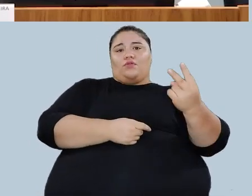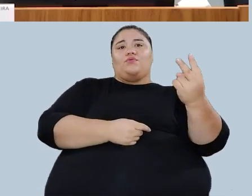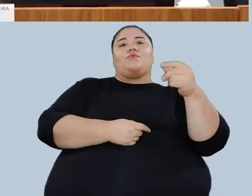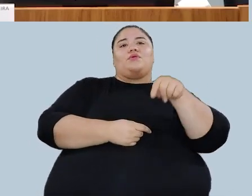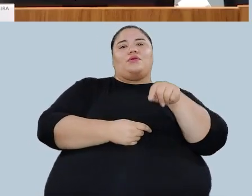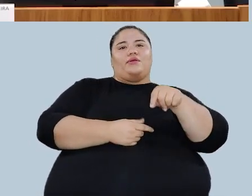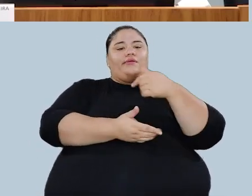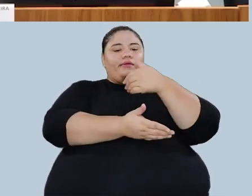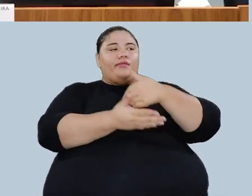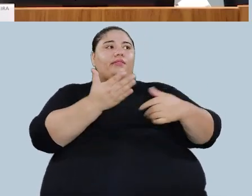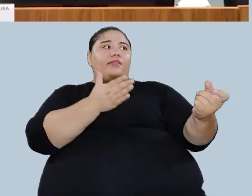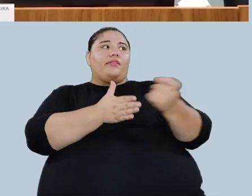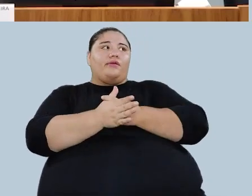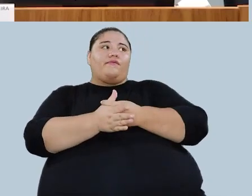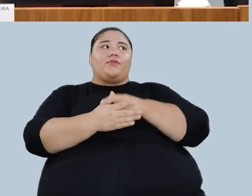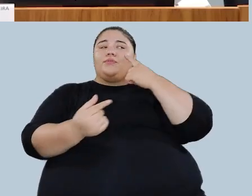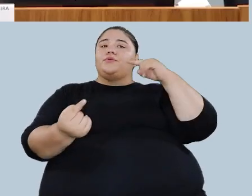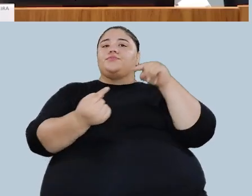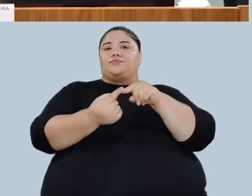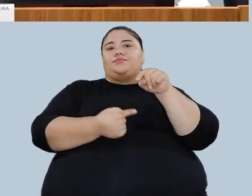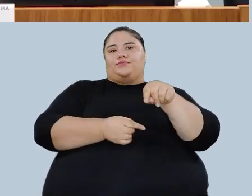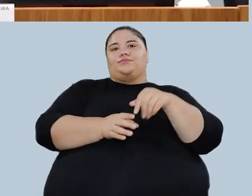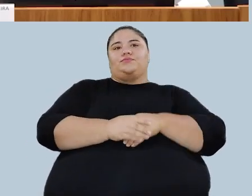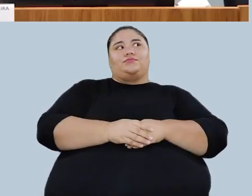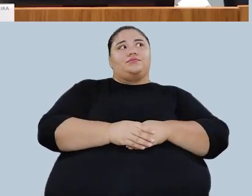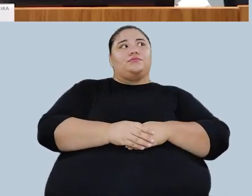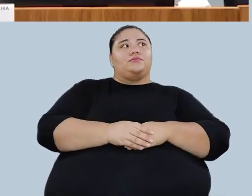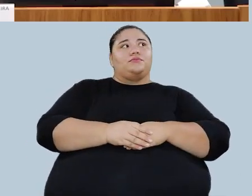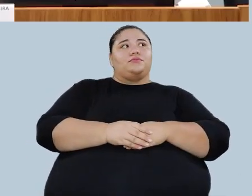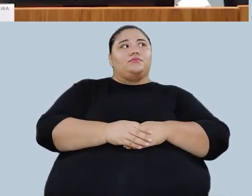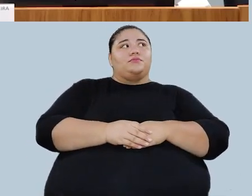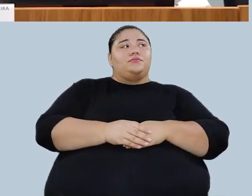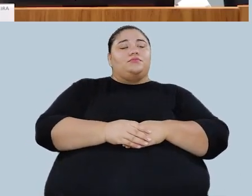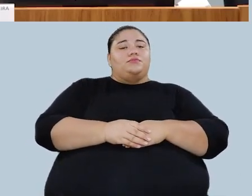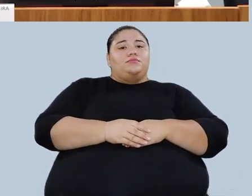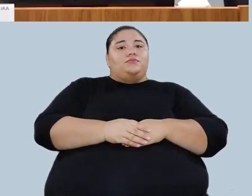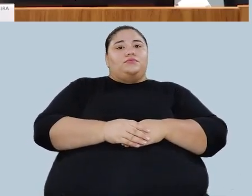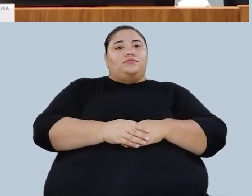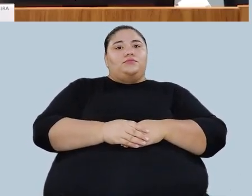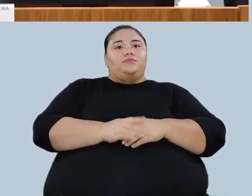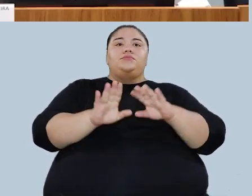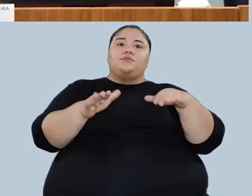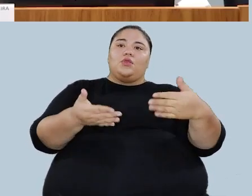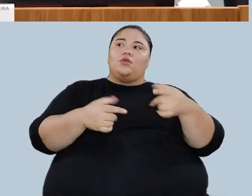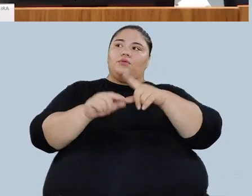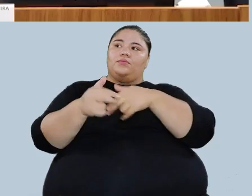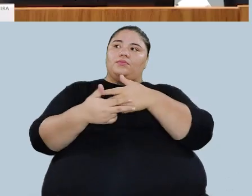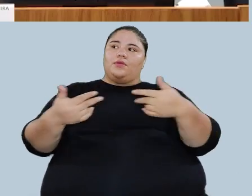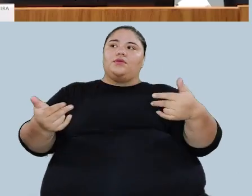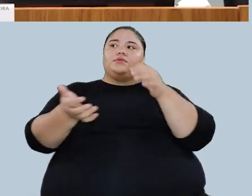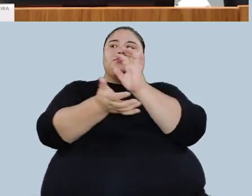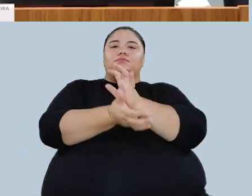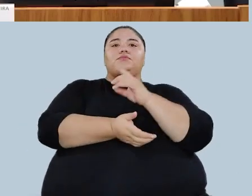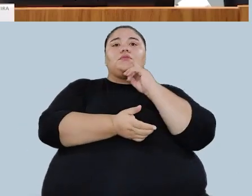que será devido pelo destinatário desse bem ou dessa mercadoria. Então,